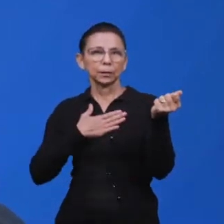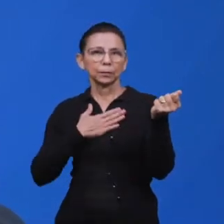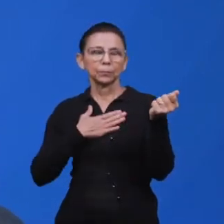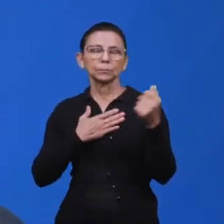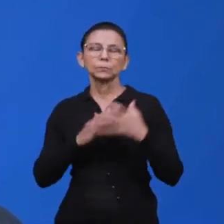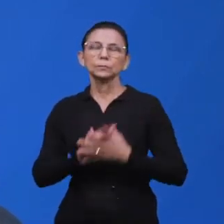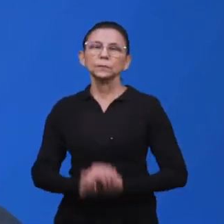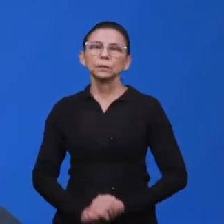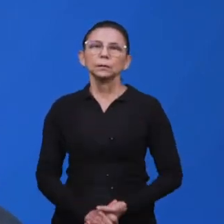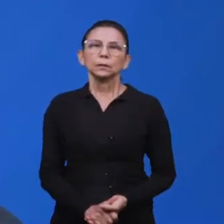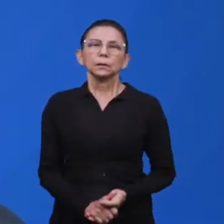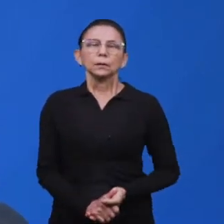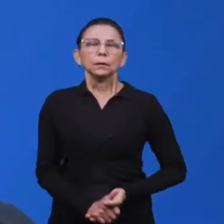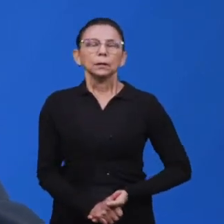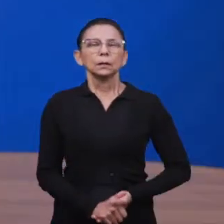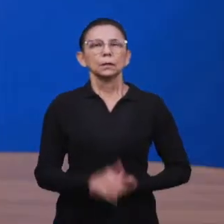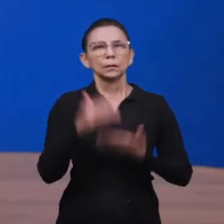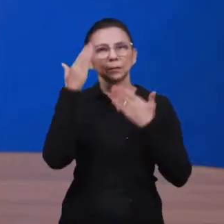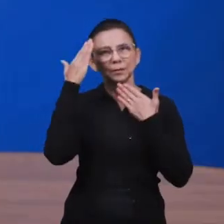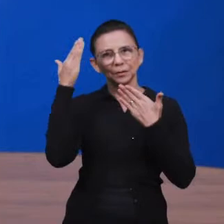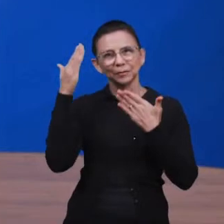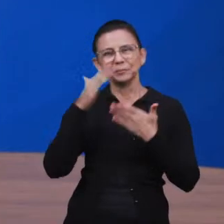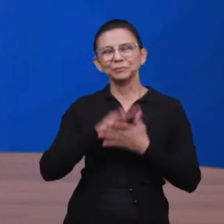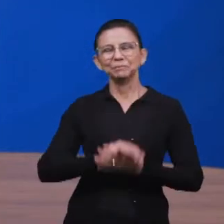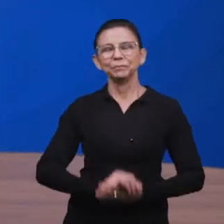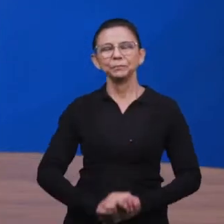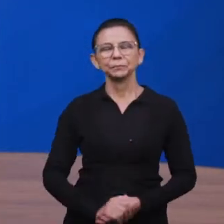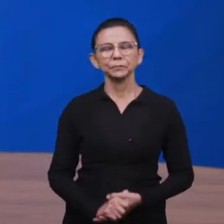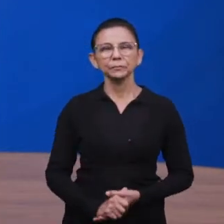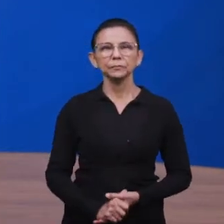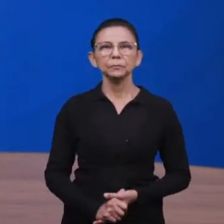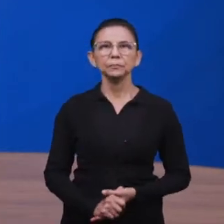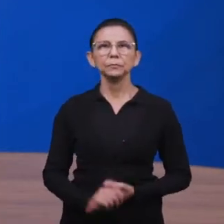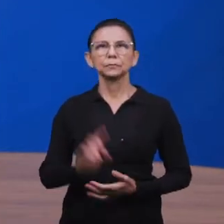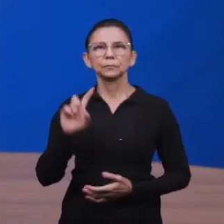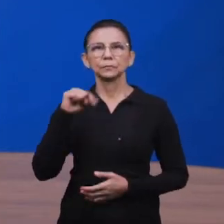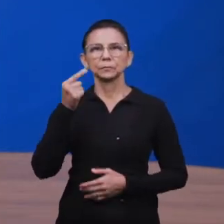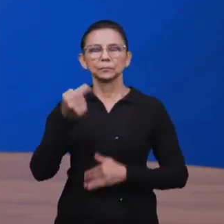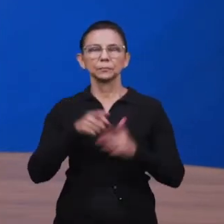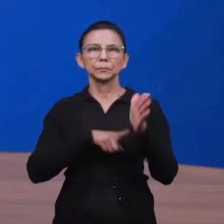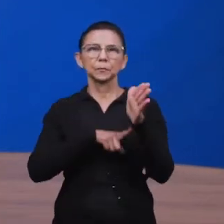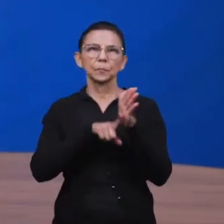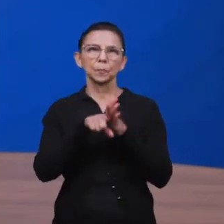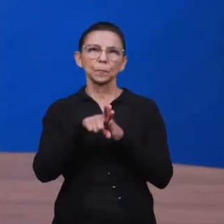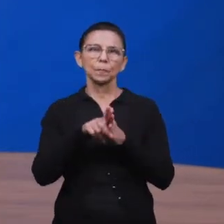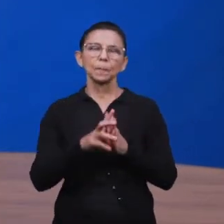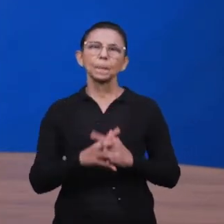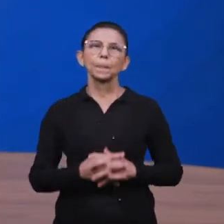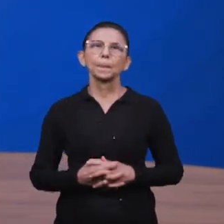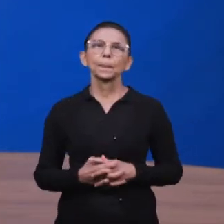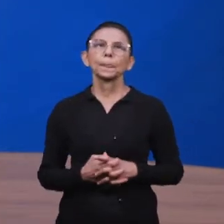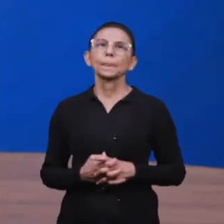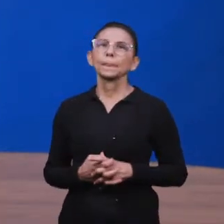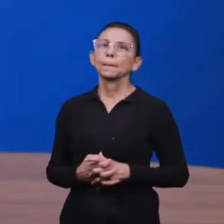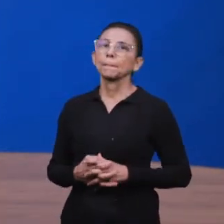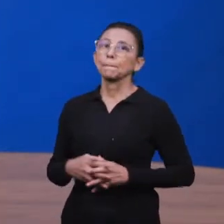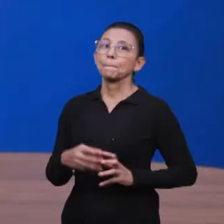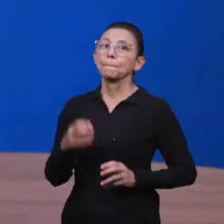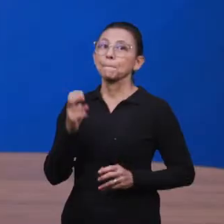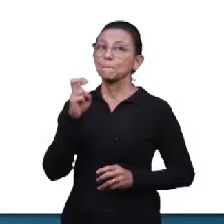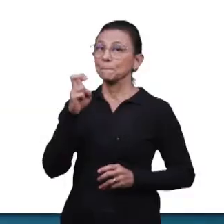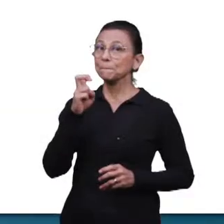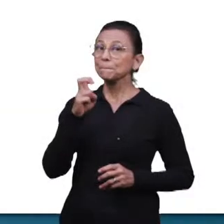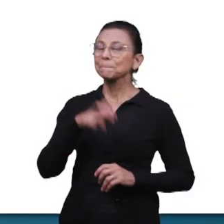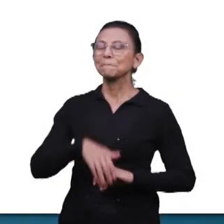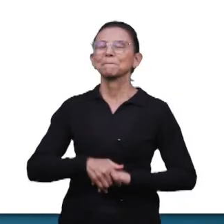sua participação. Glória a Jesus. Sim, vamos então agora à nossa próxima pergunta, que é a pergunta número 5, que